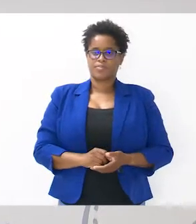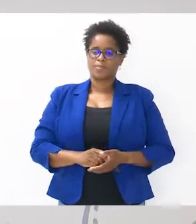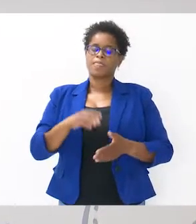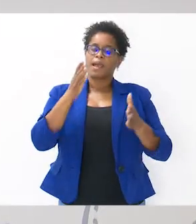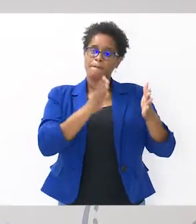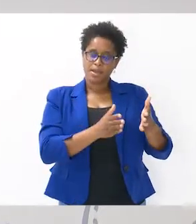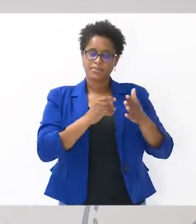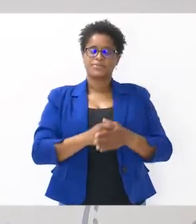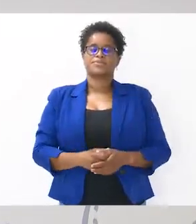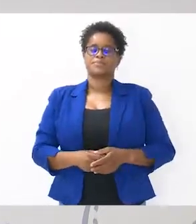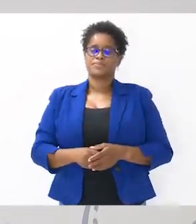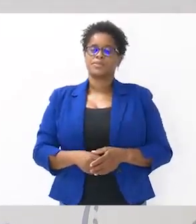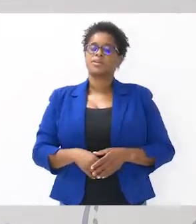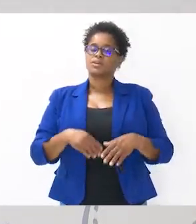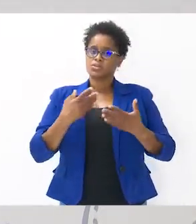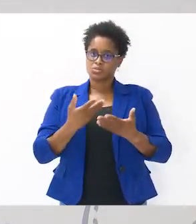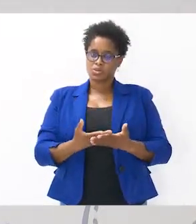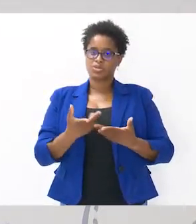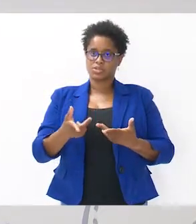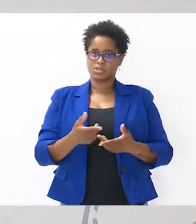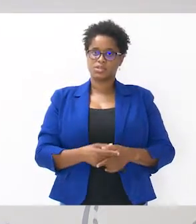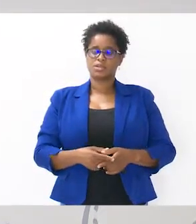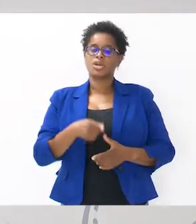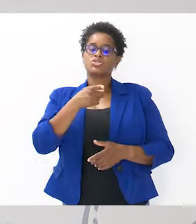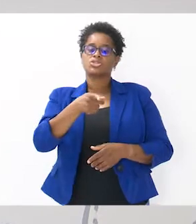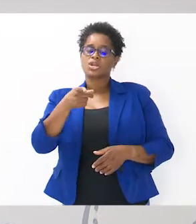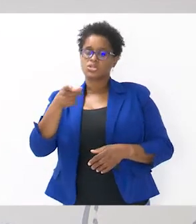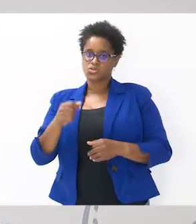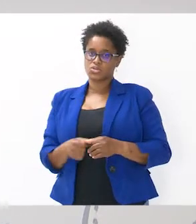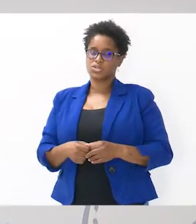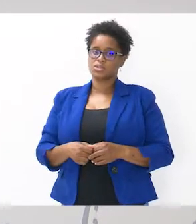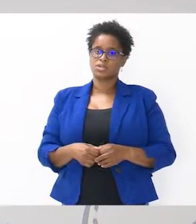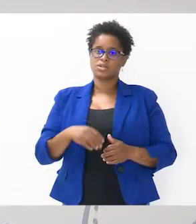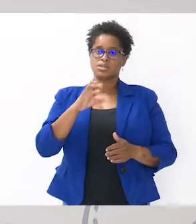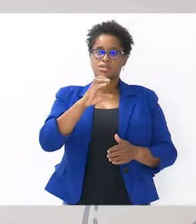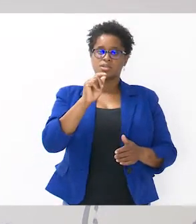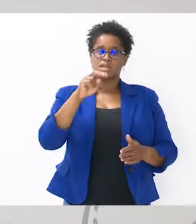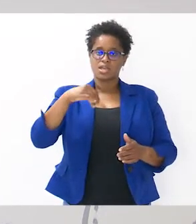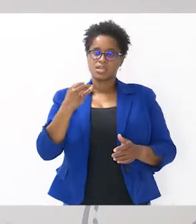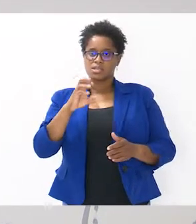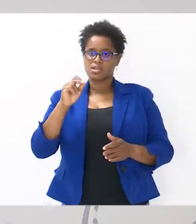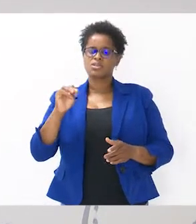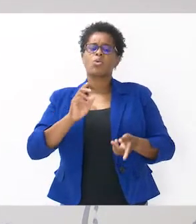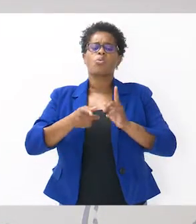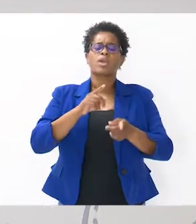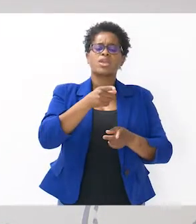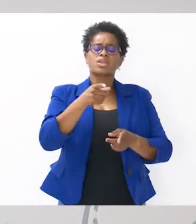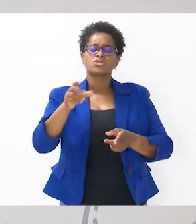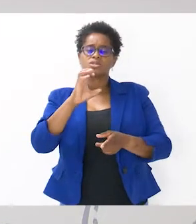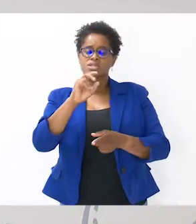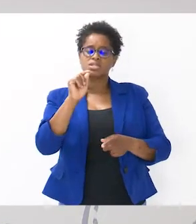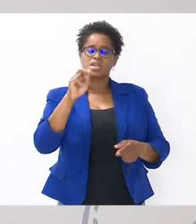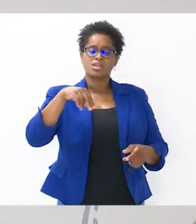a parte que corresponde às indicações cênicas. O que significa